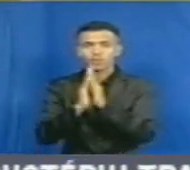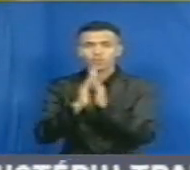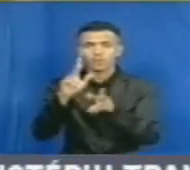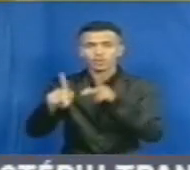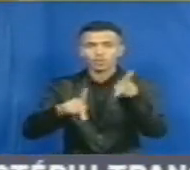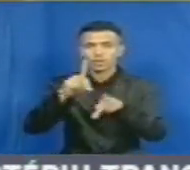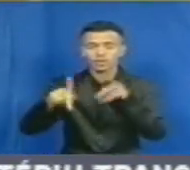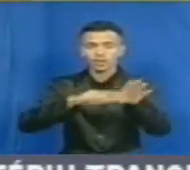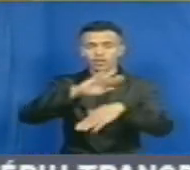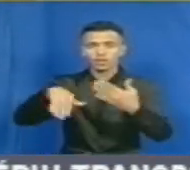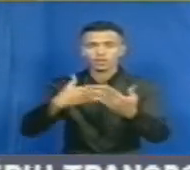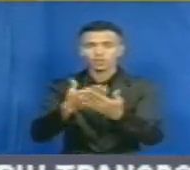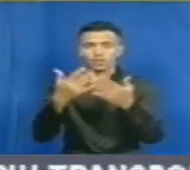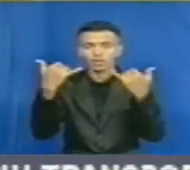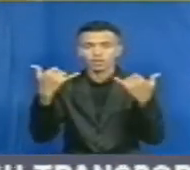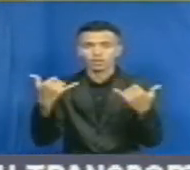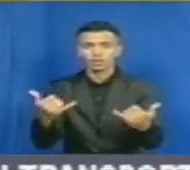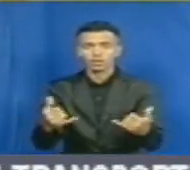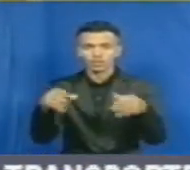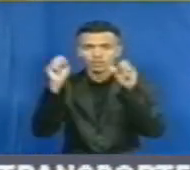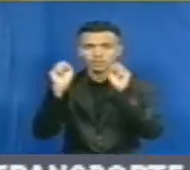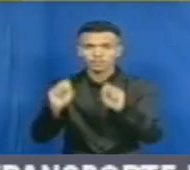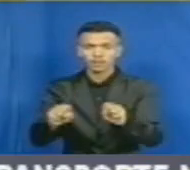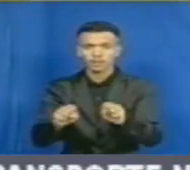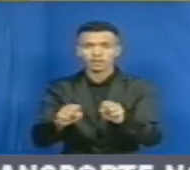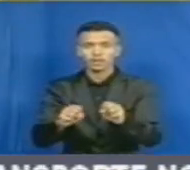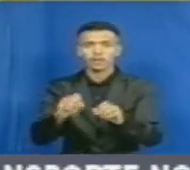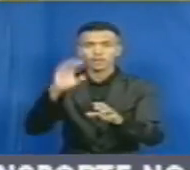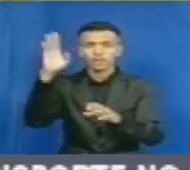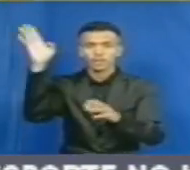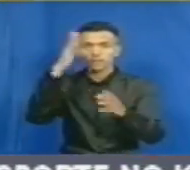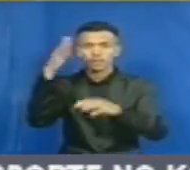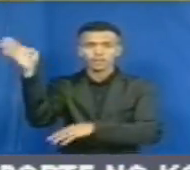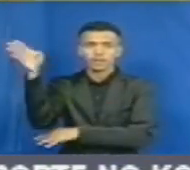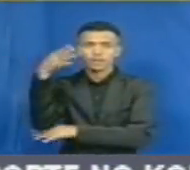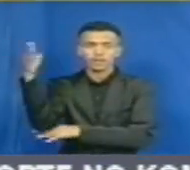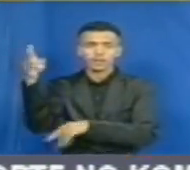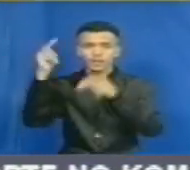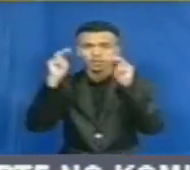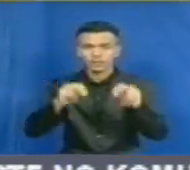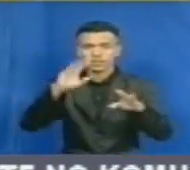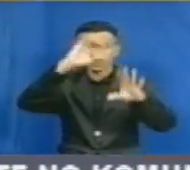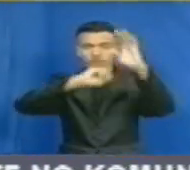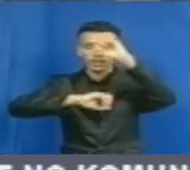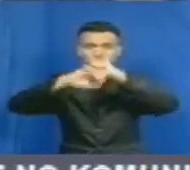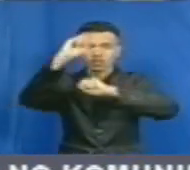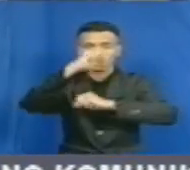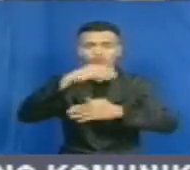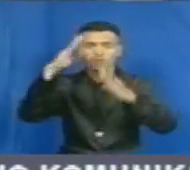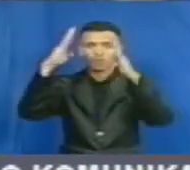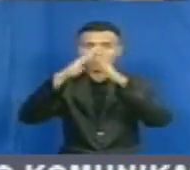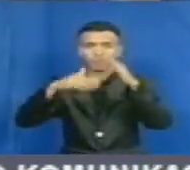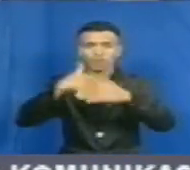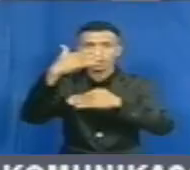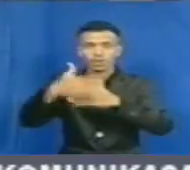komunidade hutun. Agora dadau sebel kari hutun tu miam bandera RTL ne tensa saona ya idirak ni umoi. Dadau ne